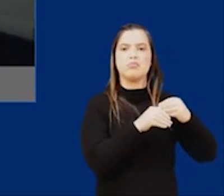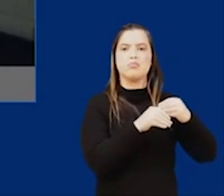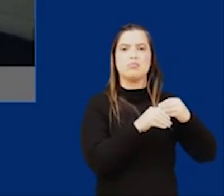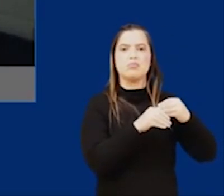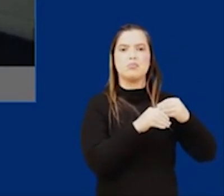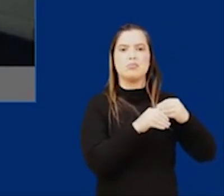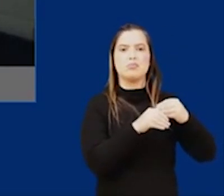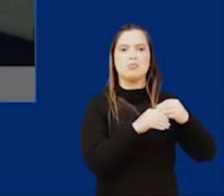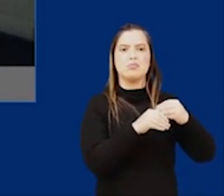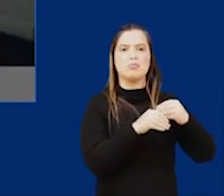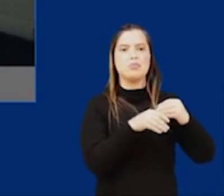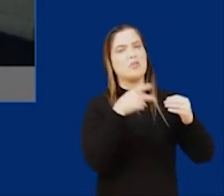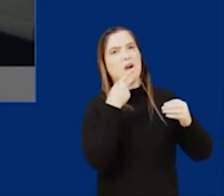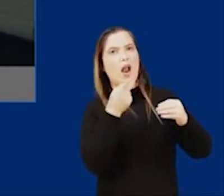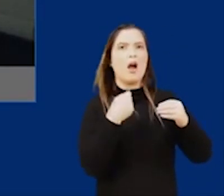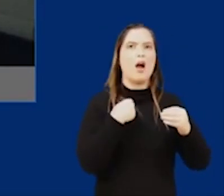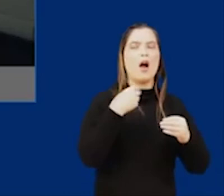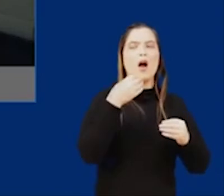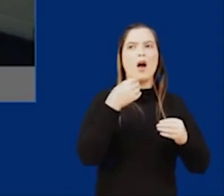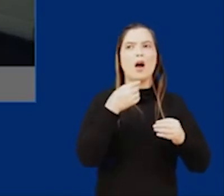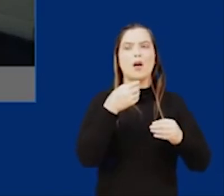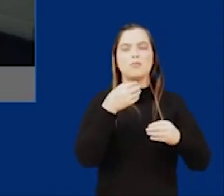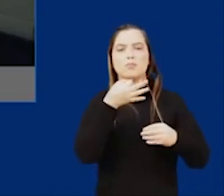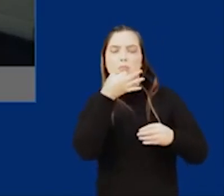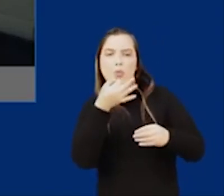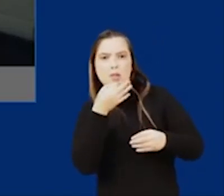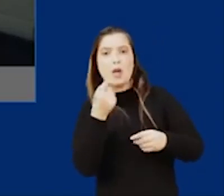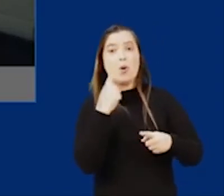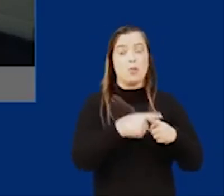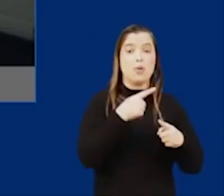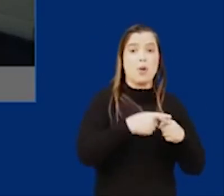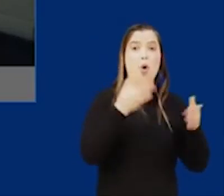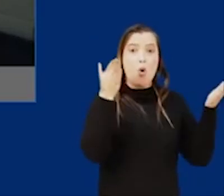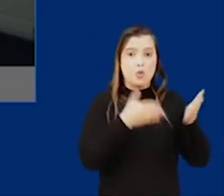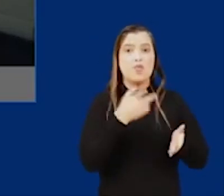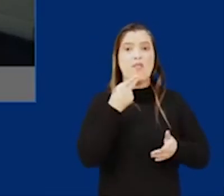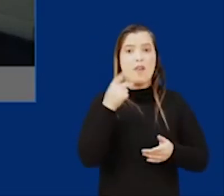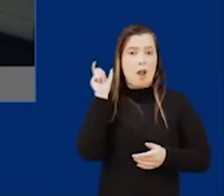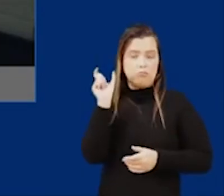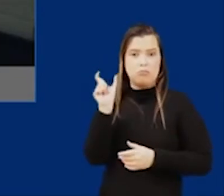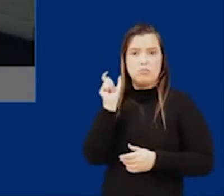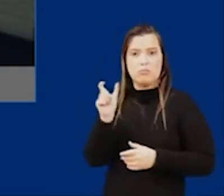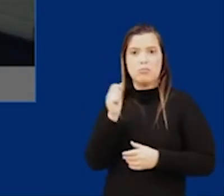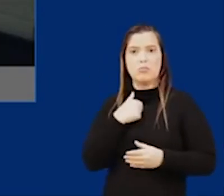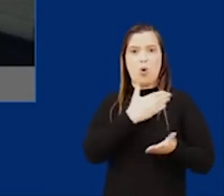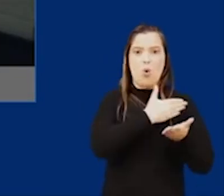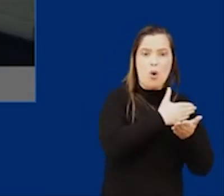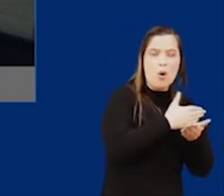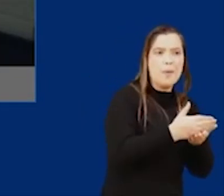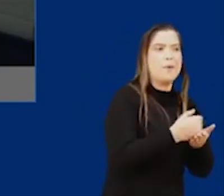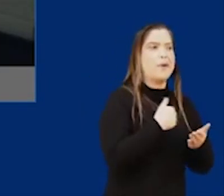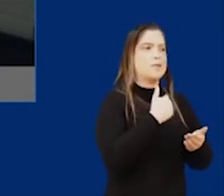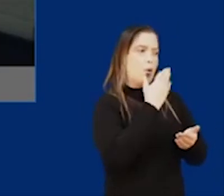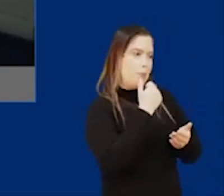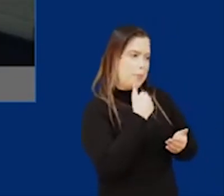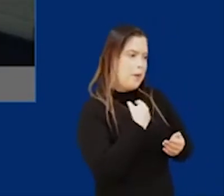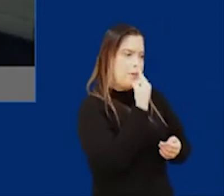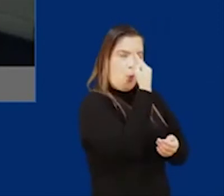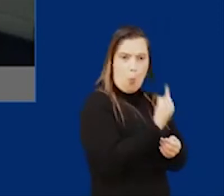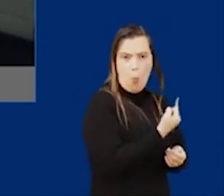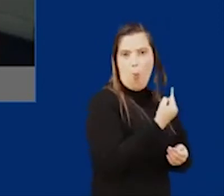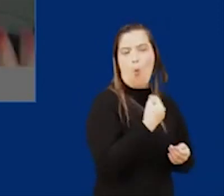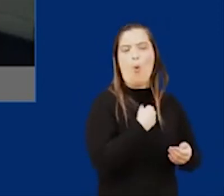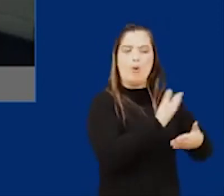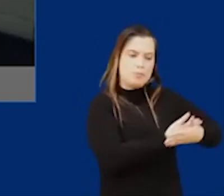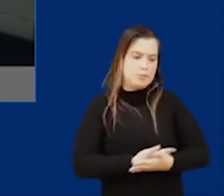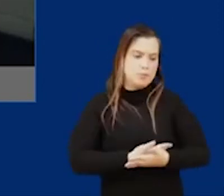não, quer dar o parecer sobre alergia alimentar, porque hoje falam-se muito sobre isso, né? Começa com o alimento X, o bebê que mama no